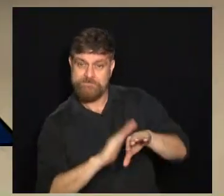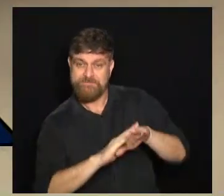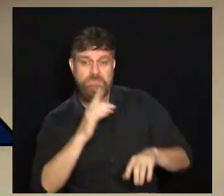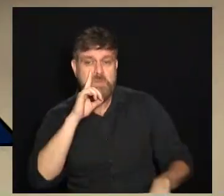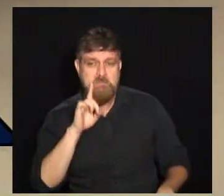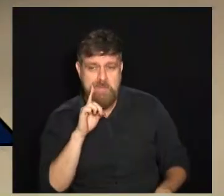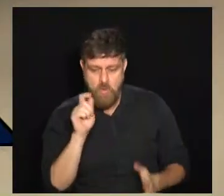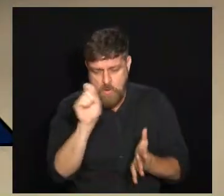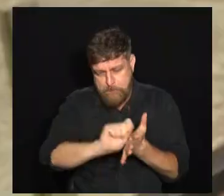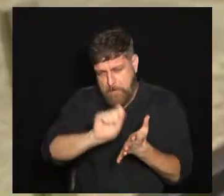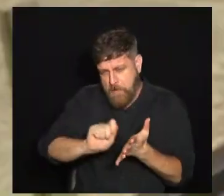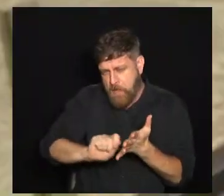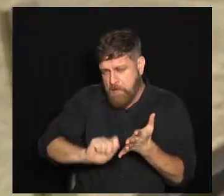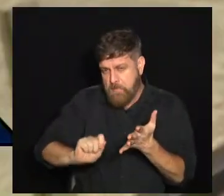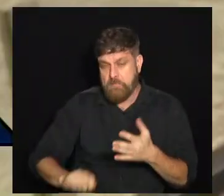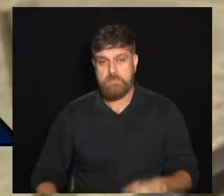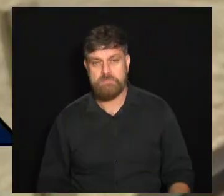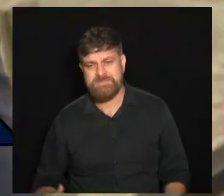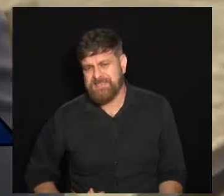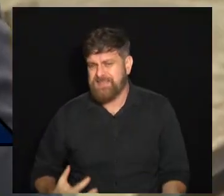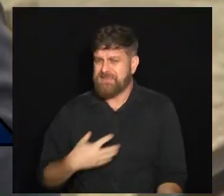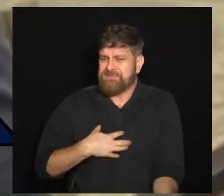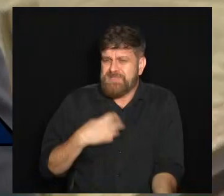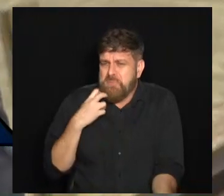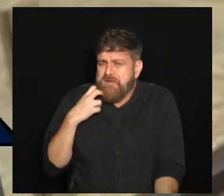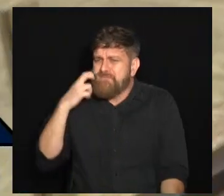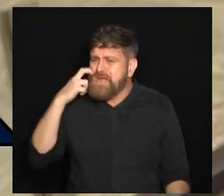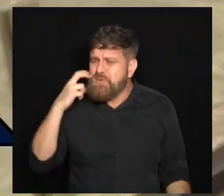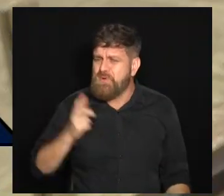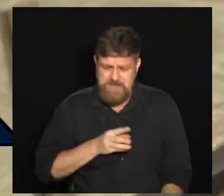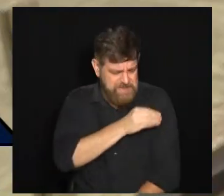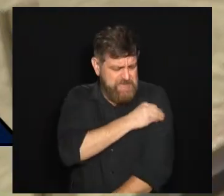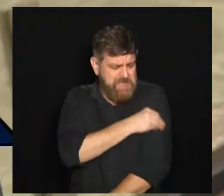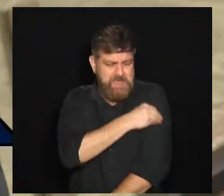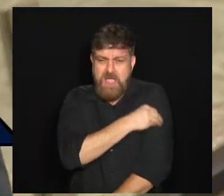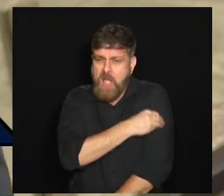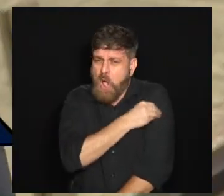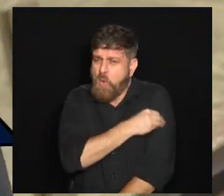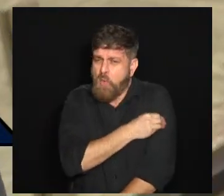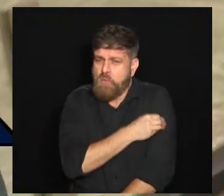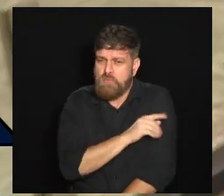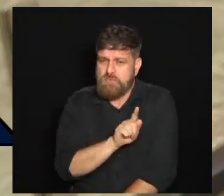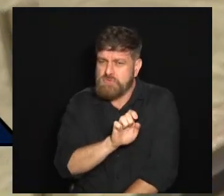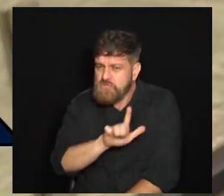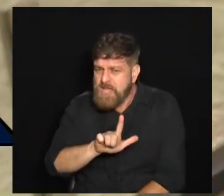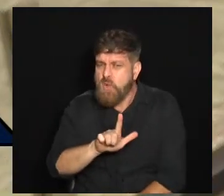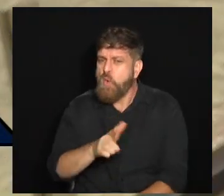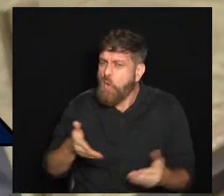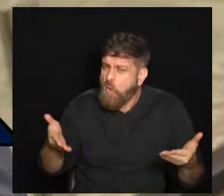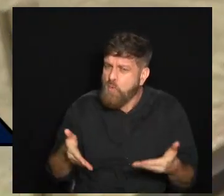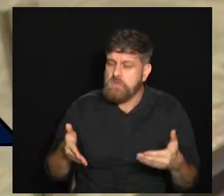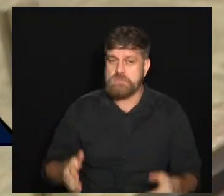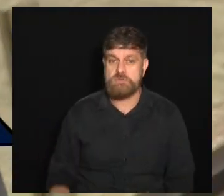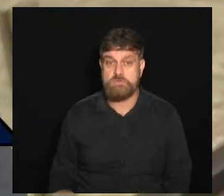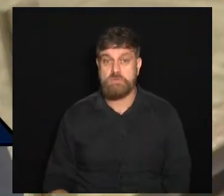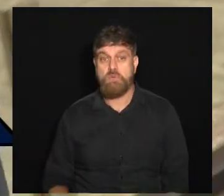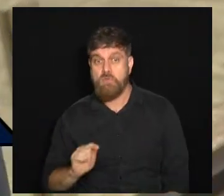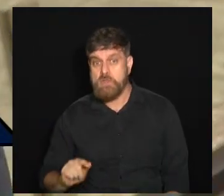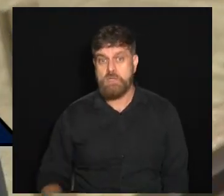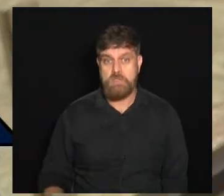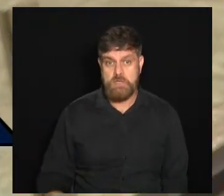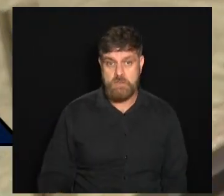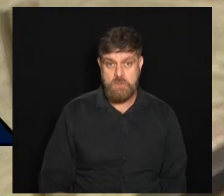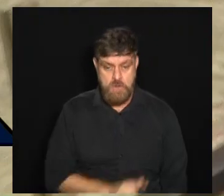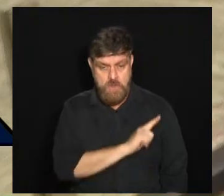vereador Paulo Galtério. É uma vergonha essa questão do álcool gel hoje. E eu quero dizer para você assim, que o governo tem o